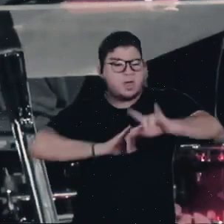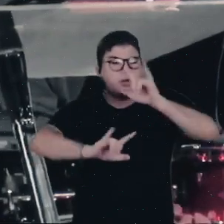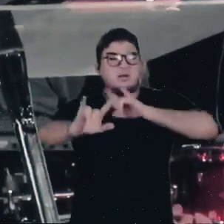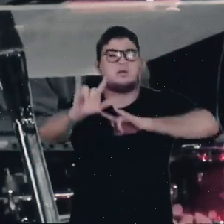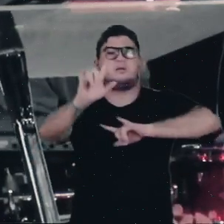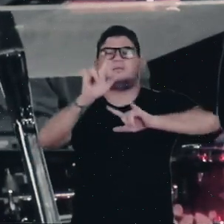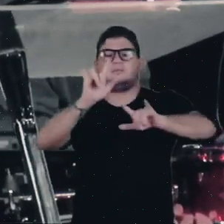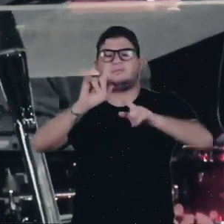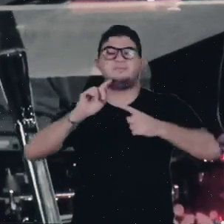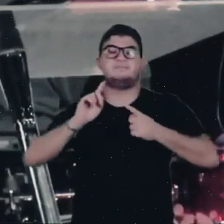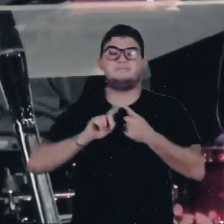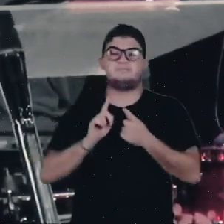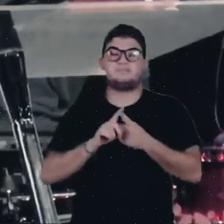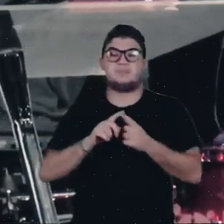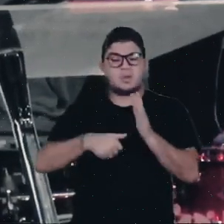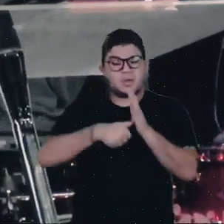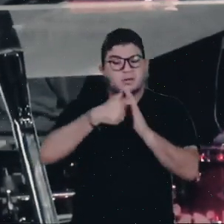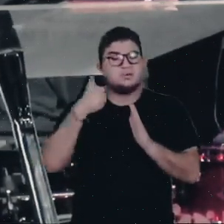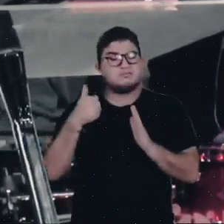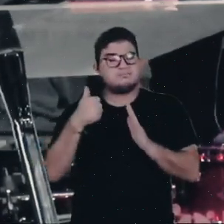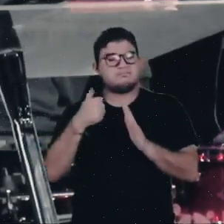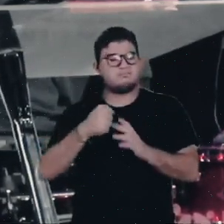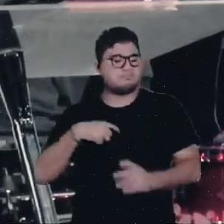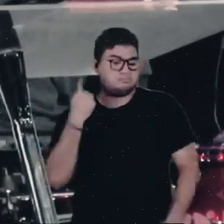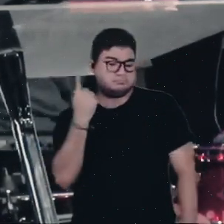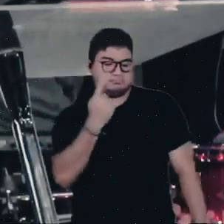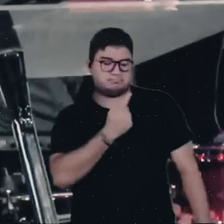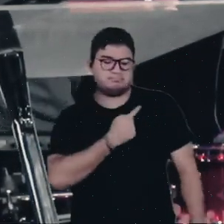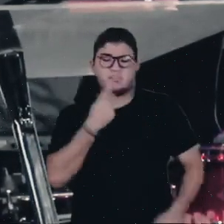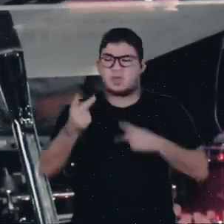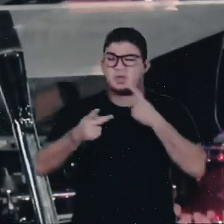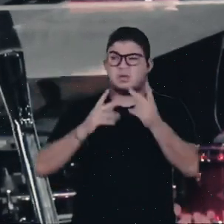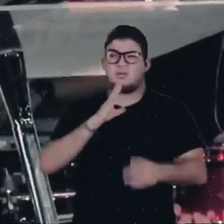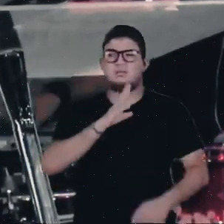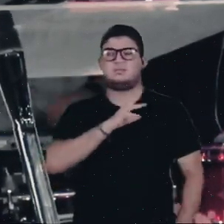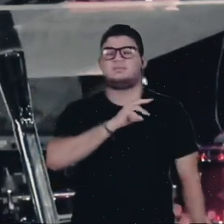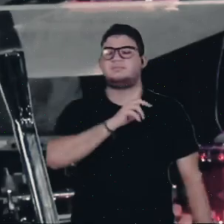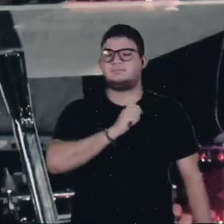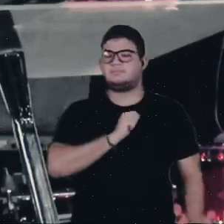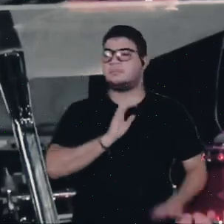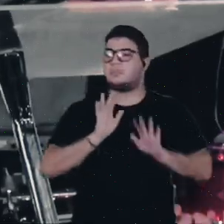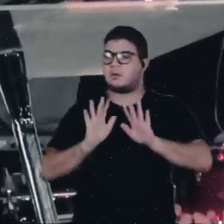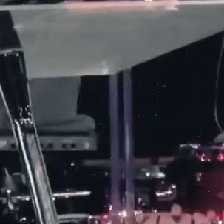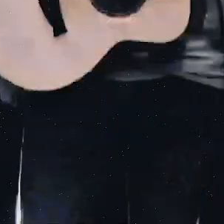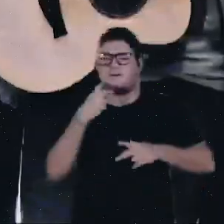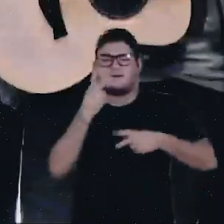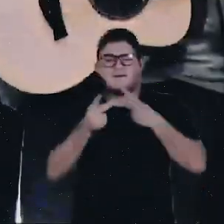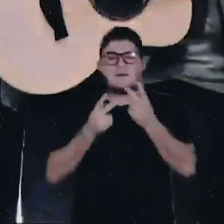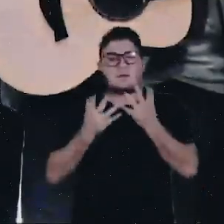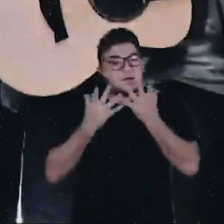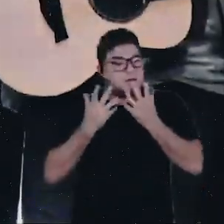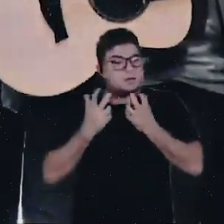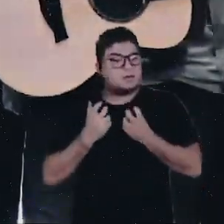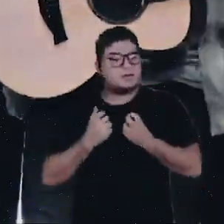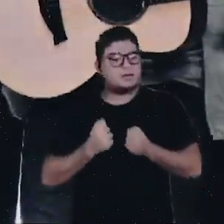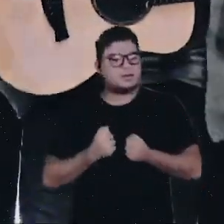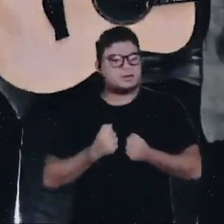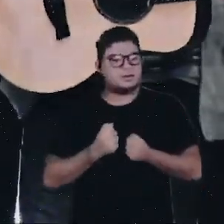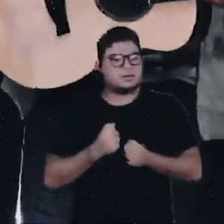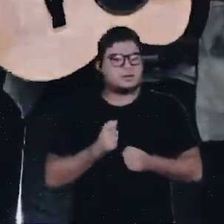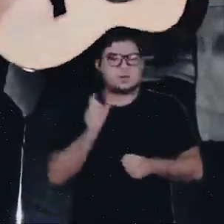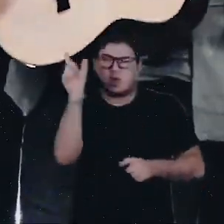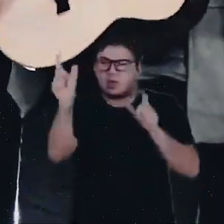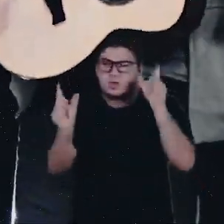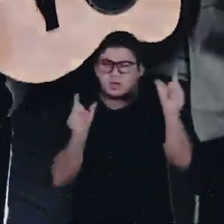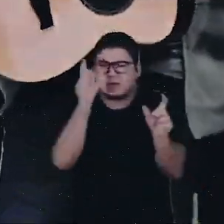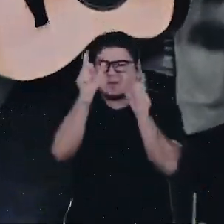isso que, em primeiro lugar, quando a gente fala do amor, ei, A gente fala de aceitar os outros